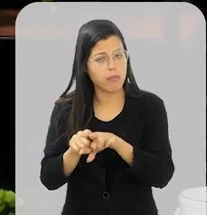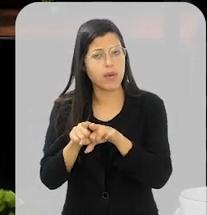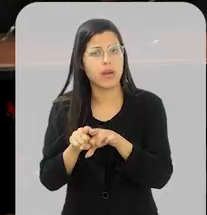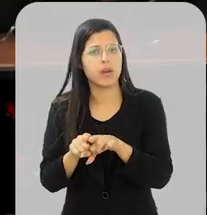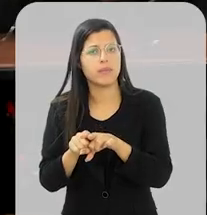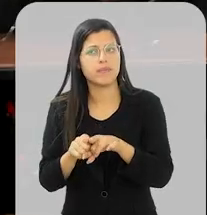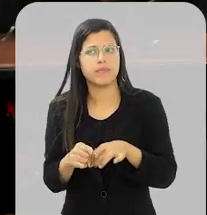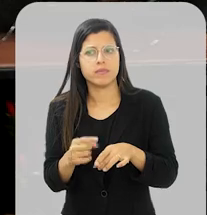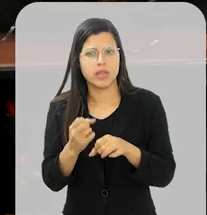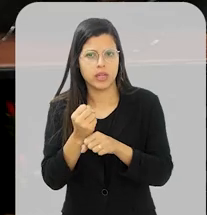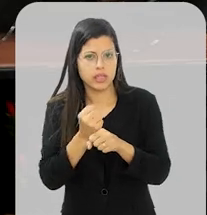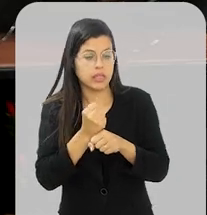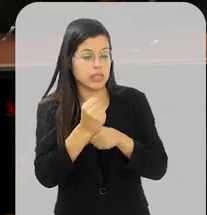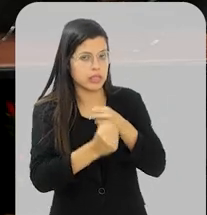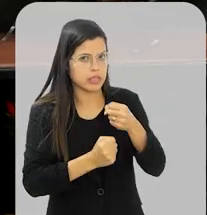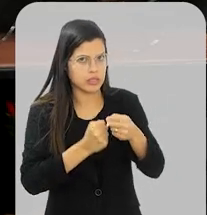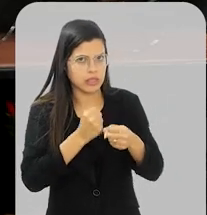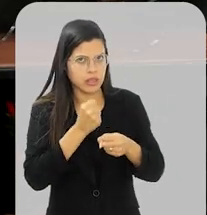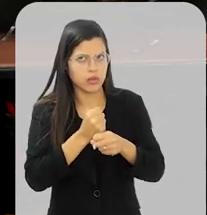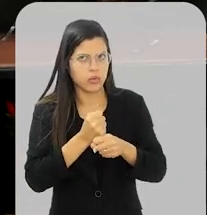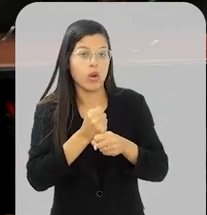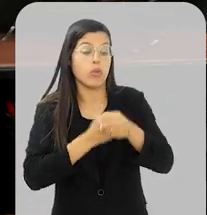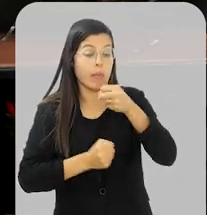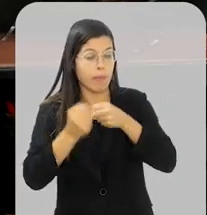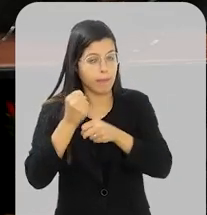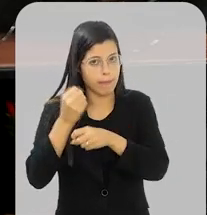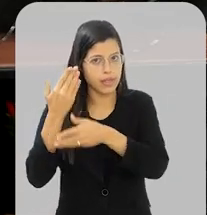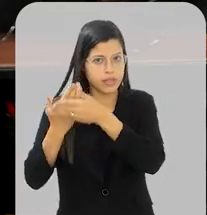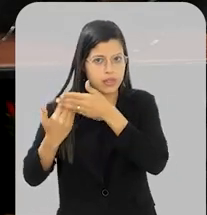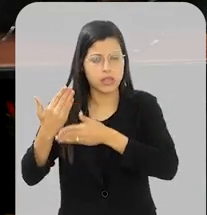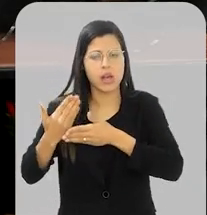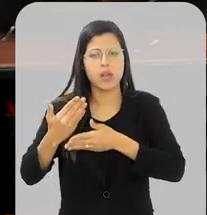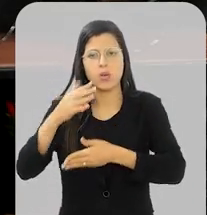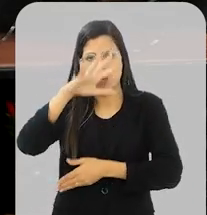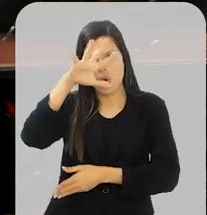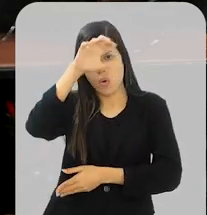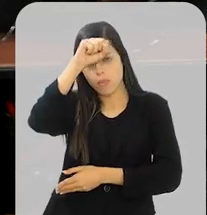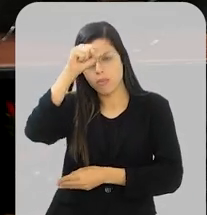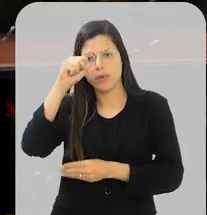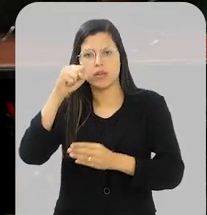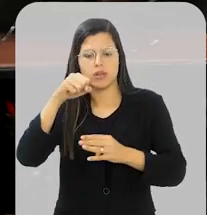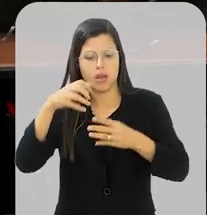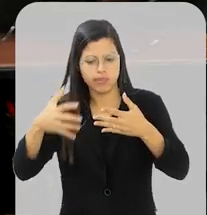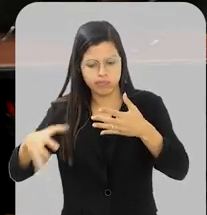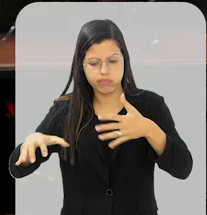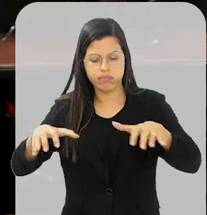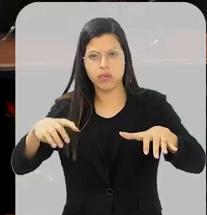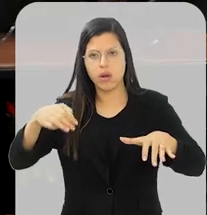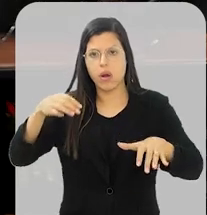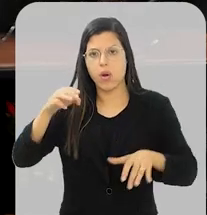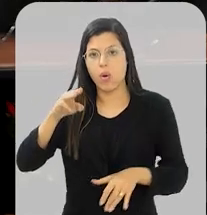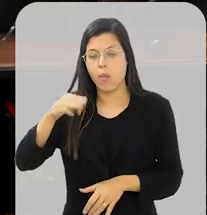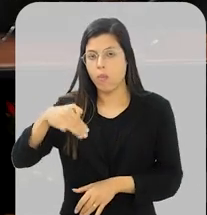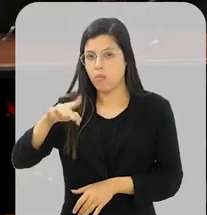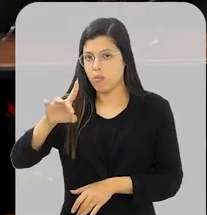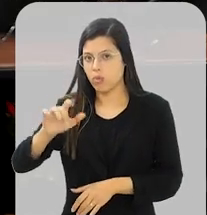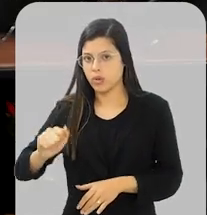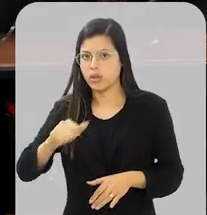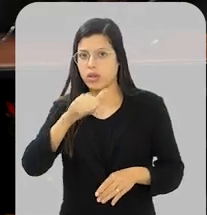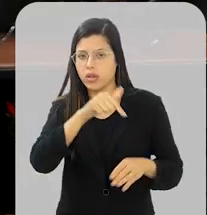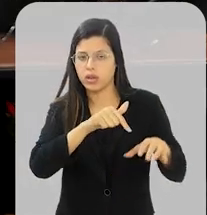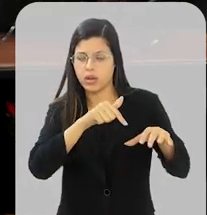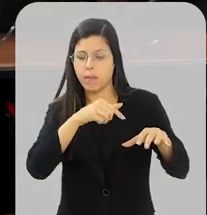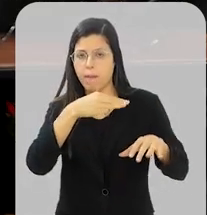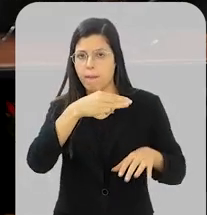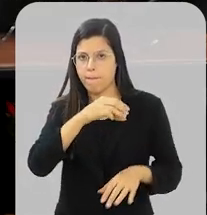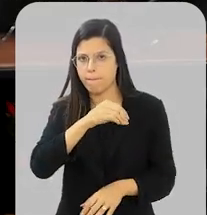procurado. Esse ano não, desde o ano passado, a Umbanda está sendo dividida entre o Muda e a mãe Mônica de Oiá.